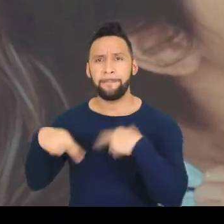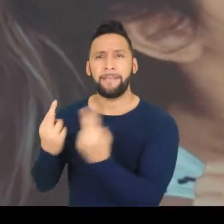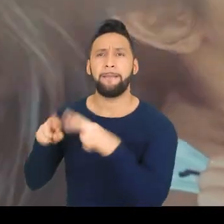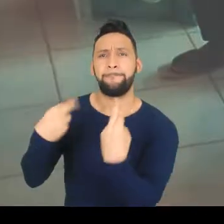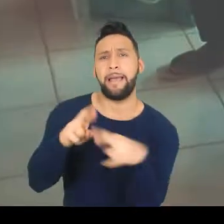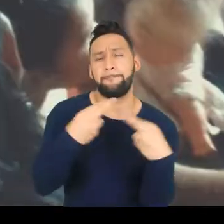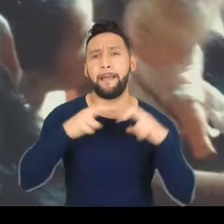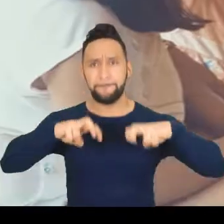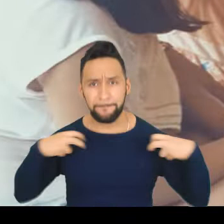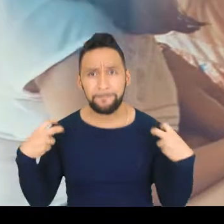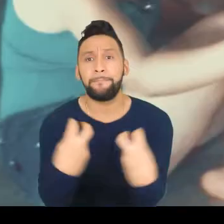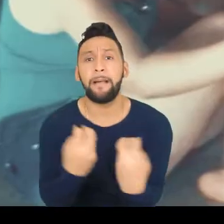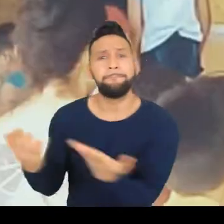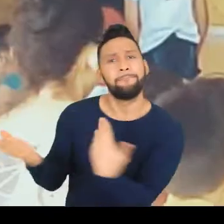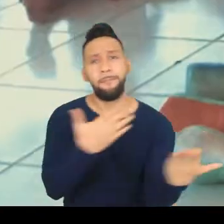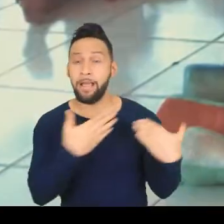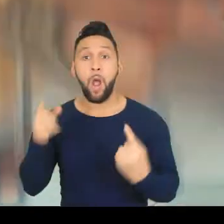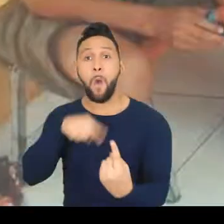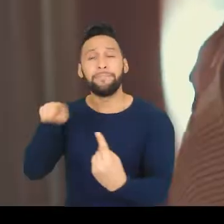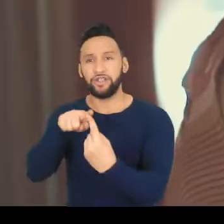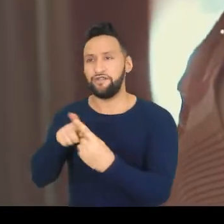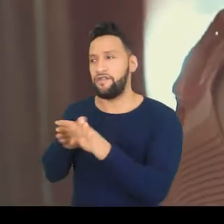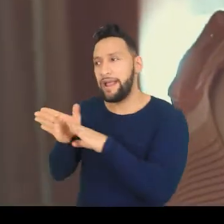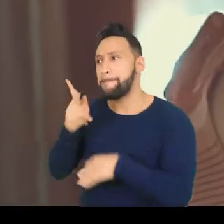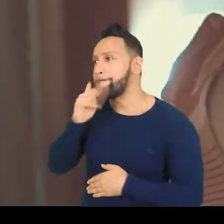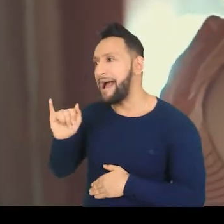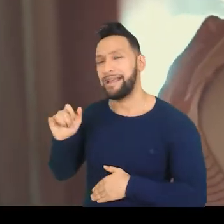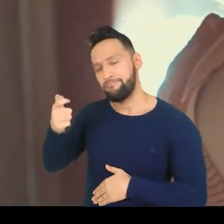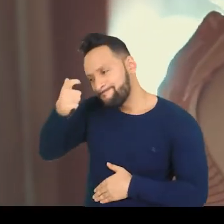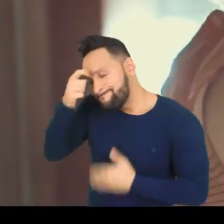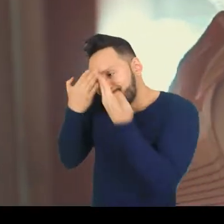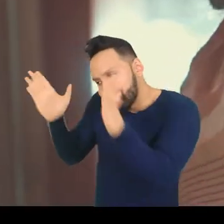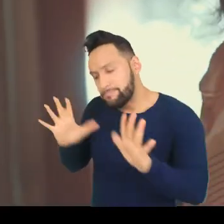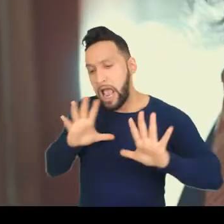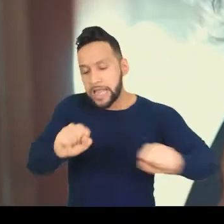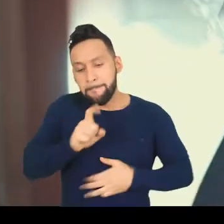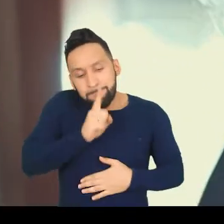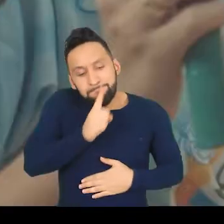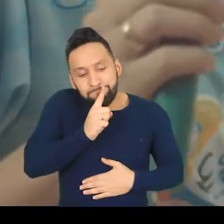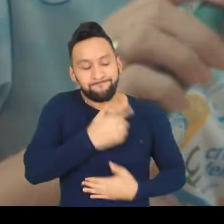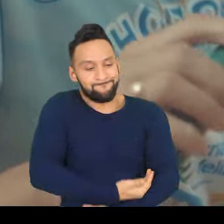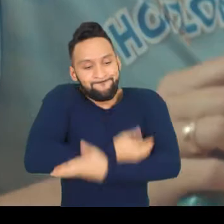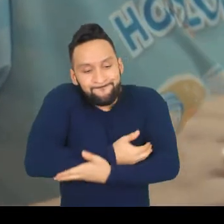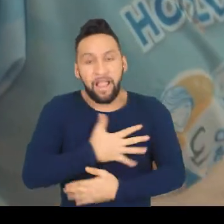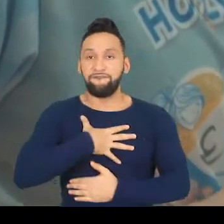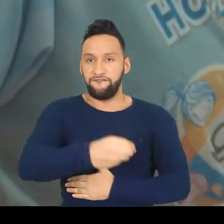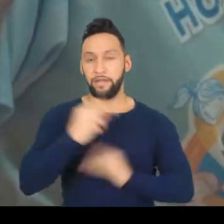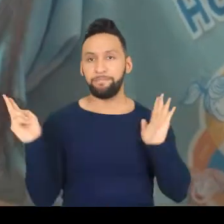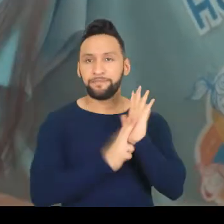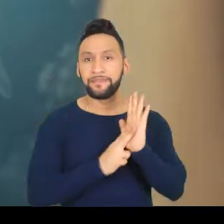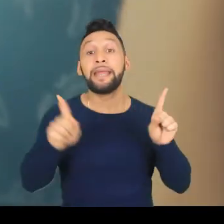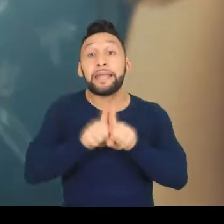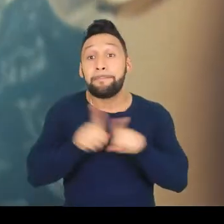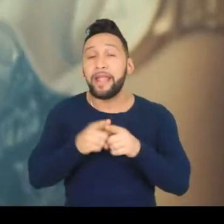19 mil encontros comunitários, com o objetivo de promover a parentalidade responsável, o fortalecimento dos